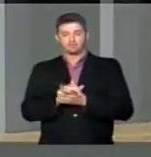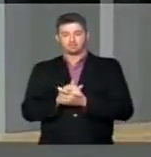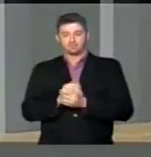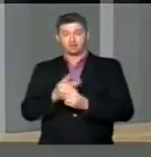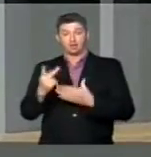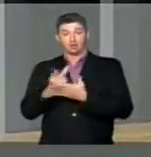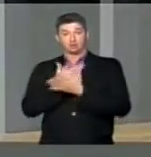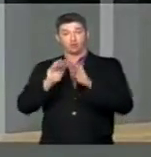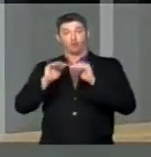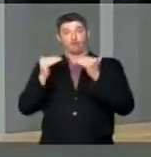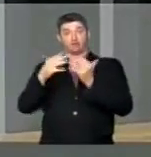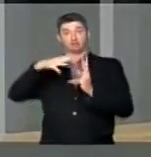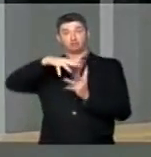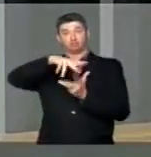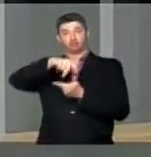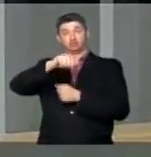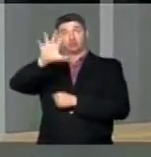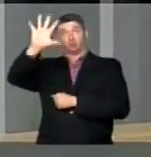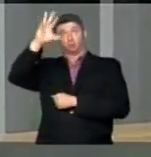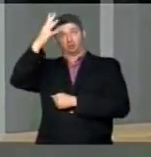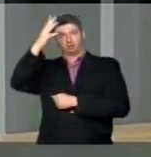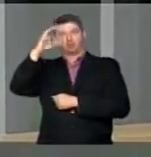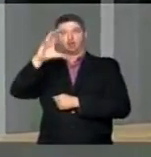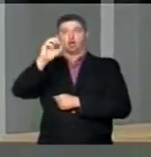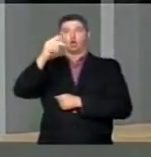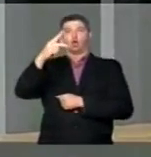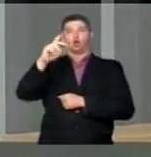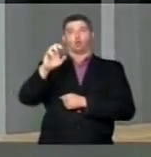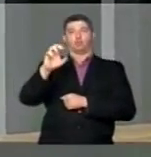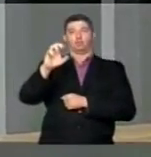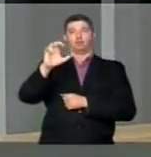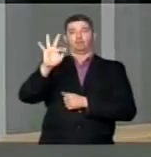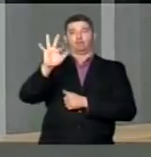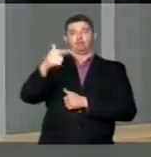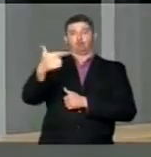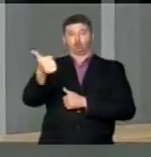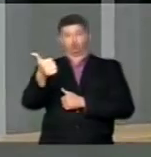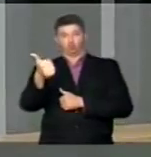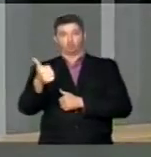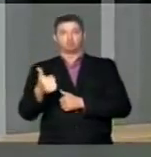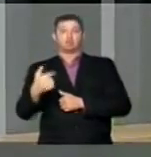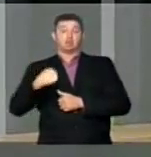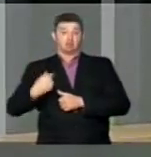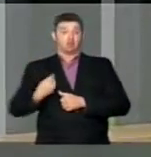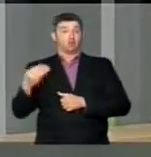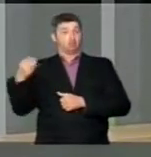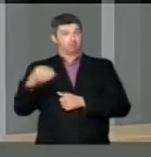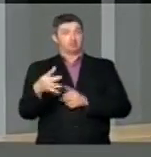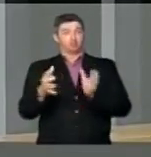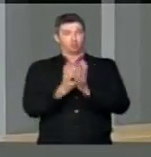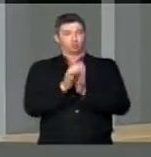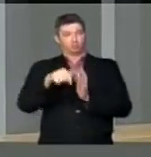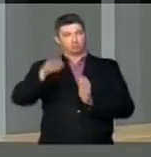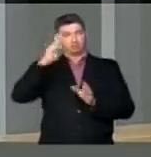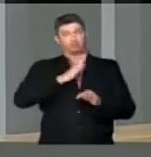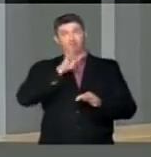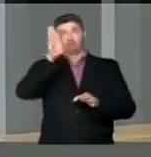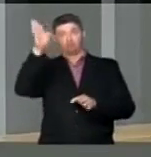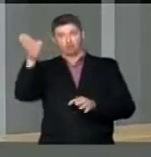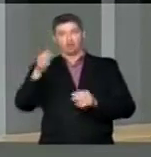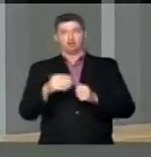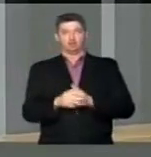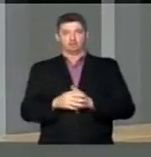a Conferência Mundial do Clima, a chamada COP21. Eu, inclusive, fiz parte da delegação brasileira que